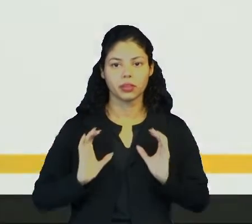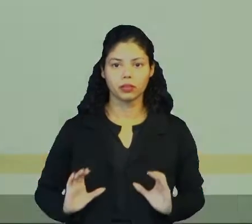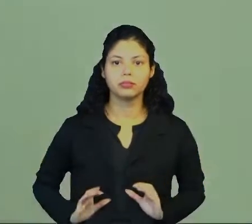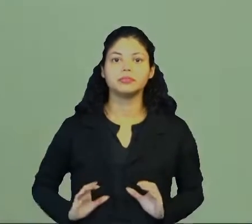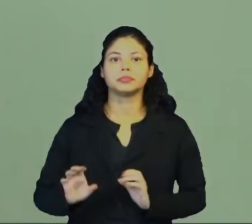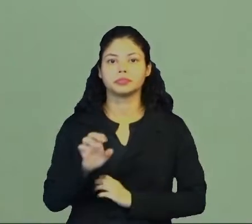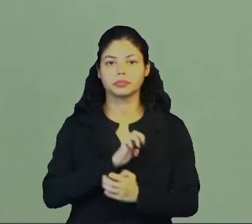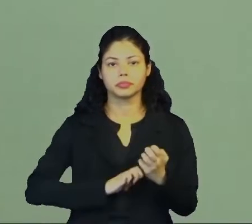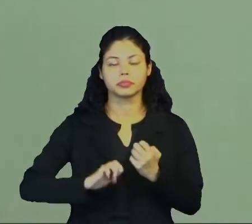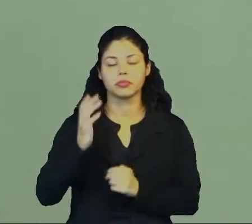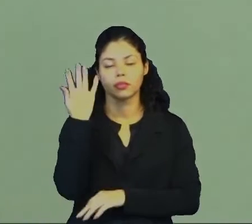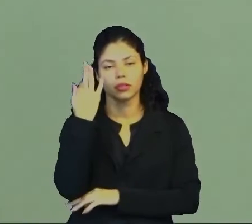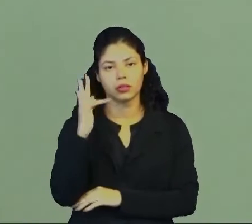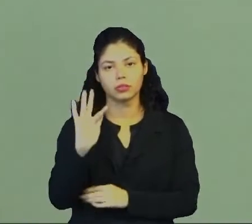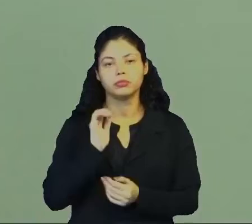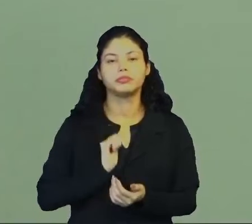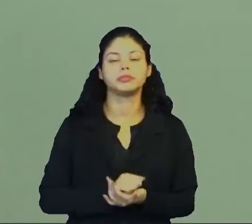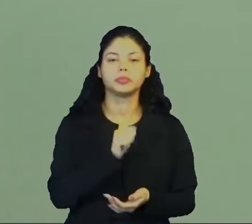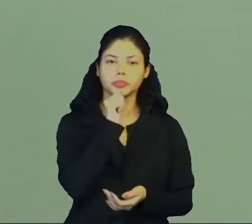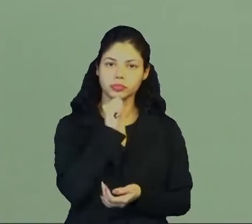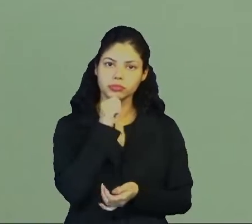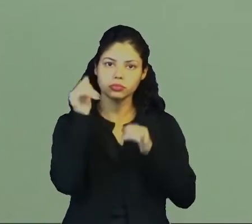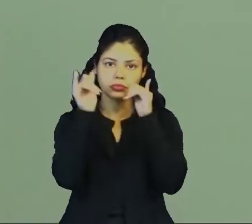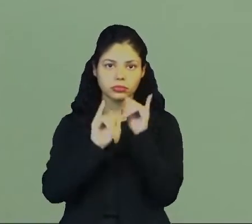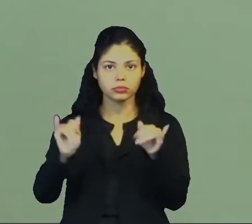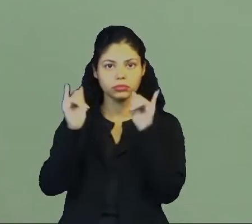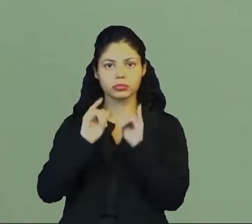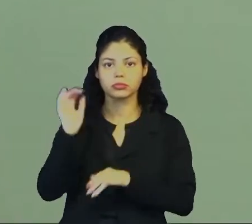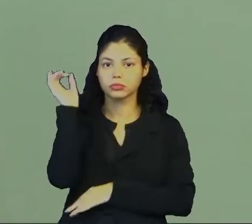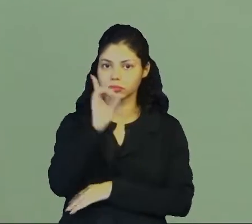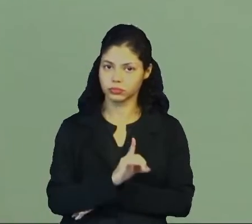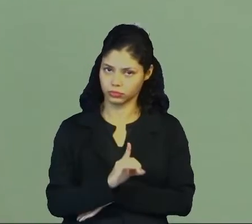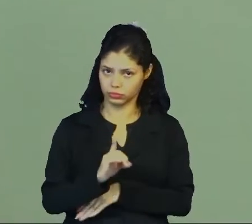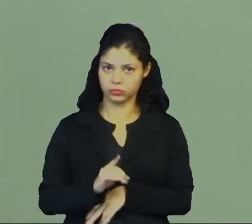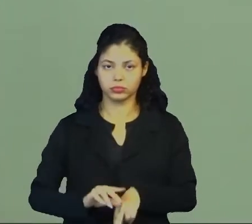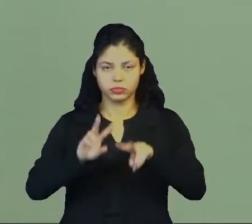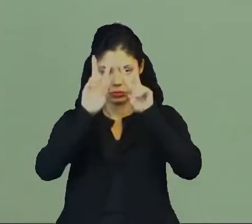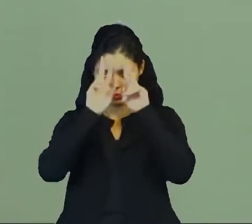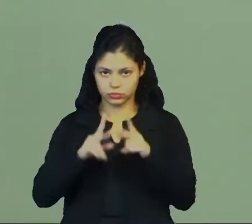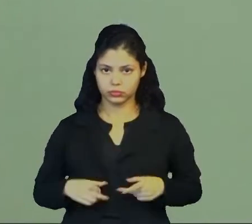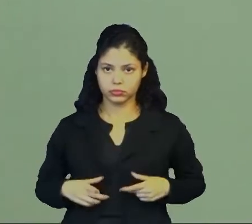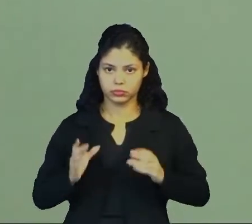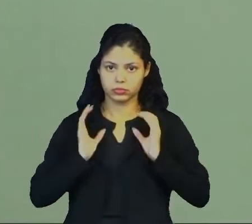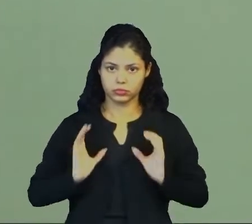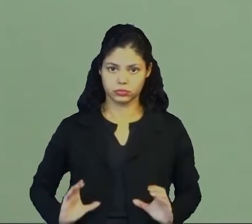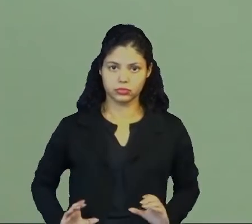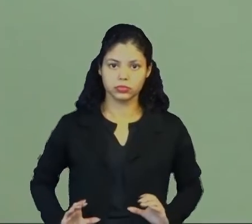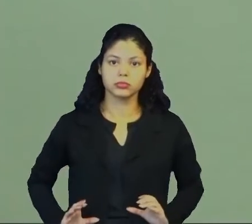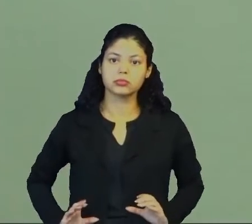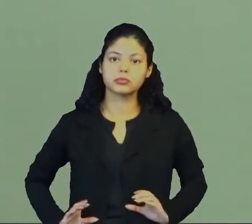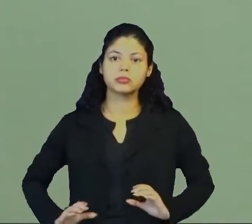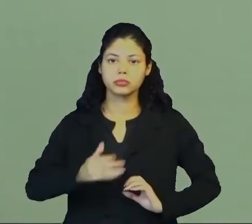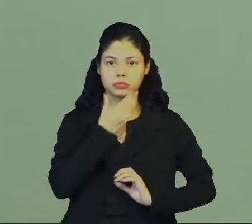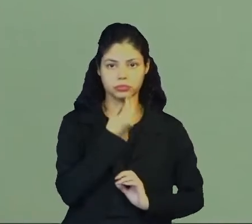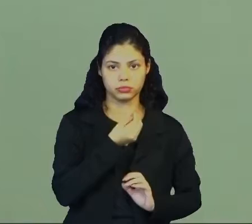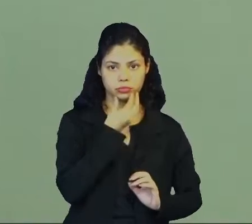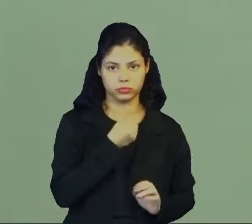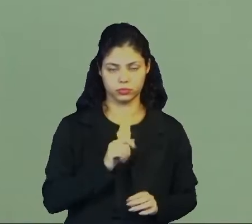Revolução Francesa, com a declaração, dos direitos do cidadão, e do homem. A gente tem